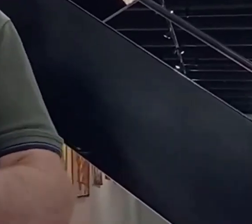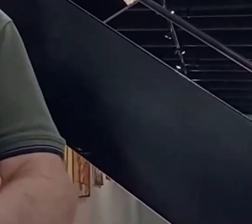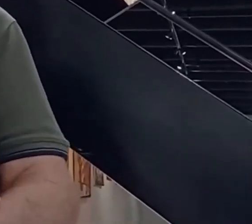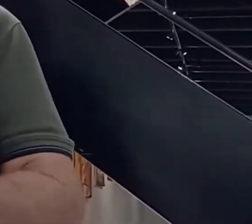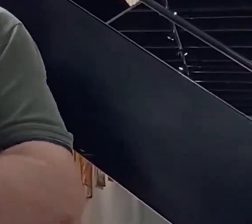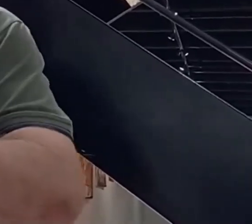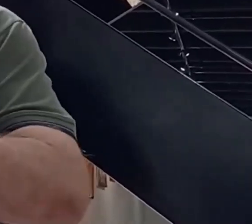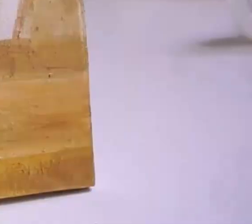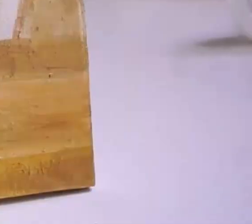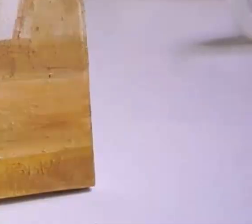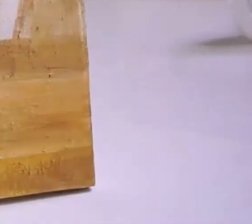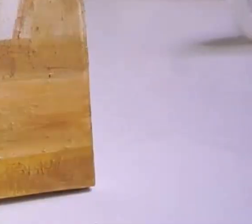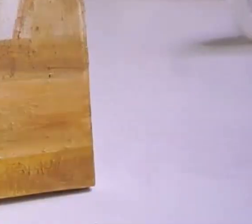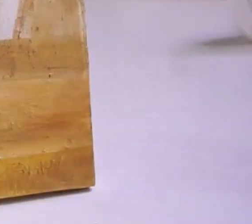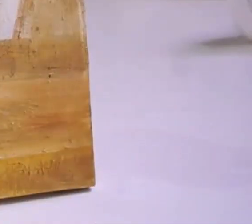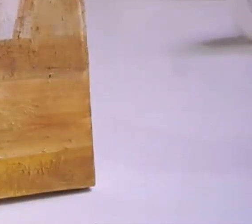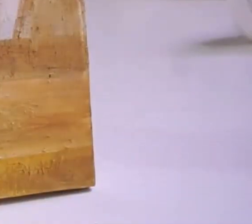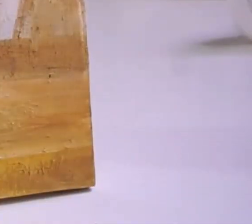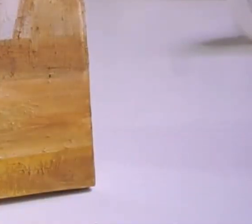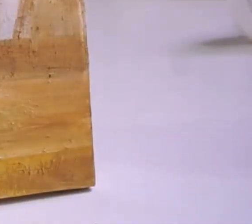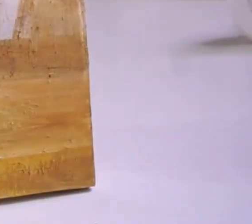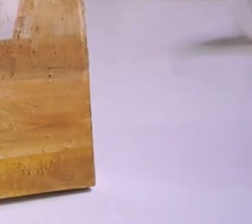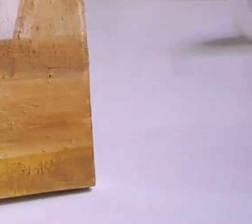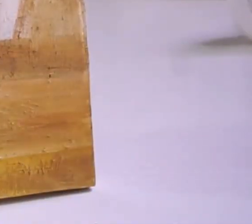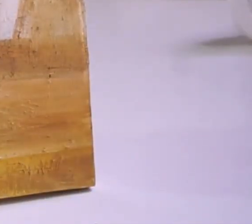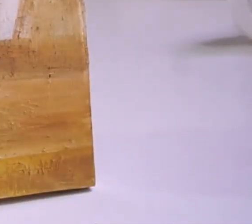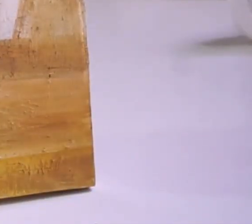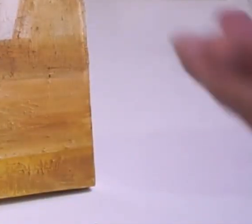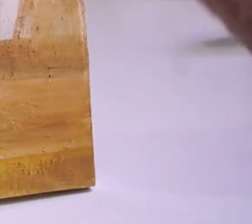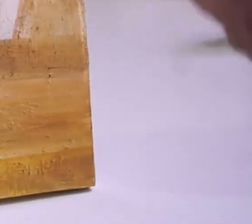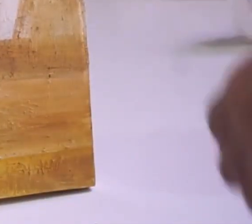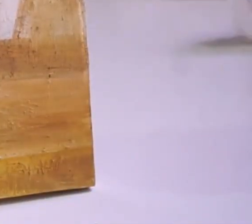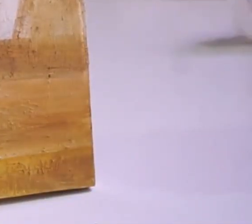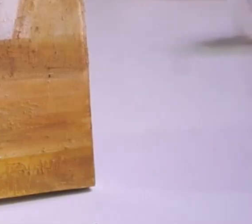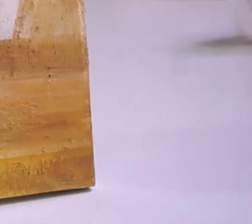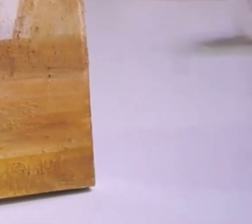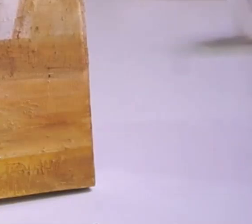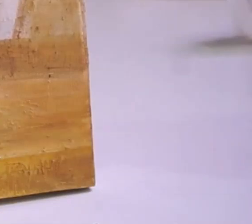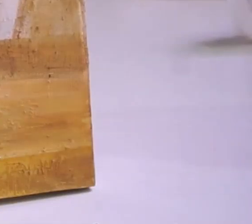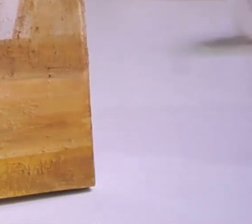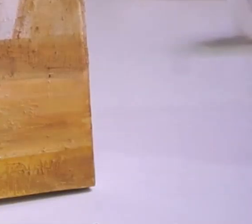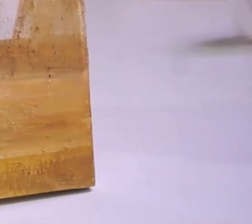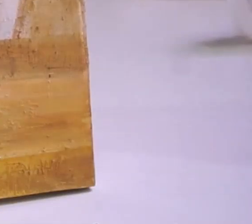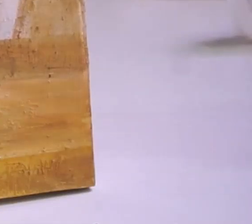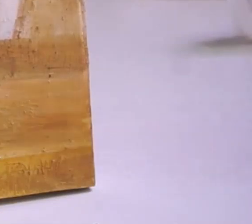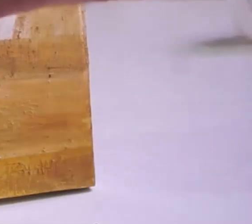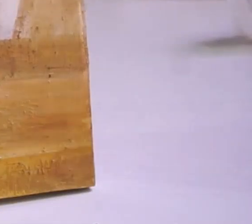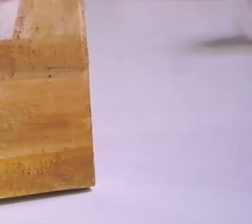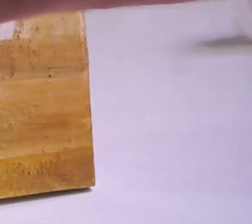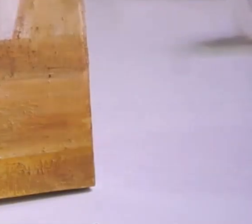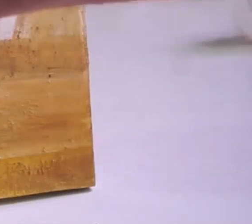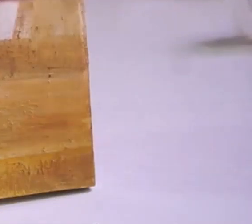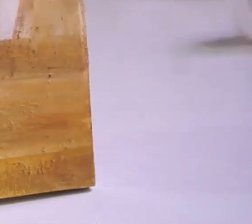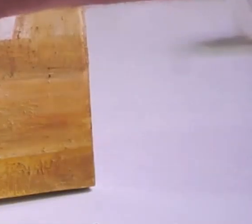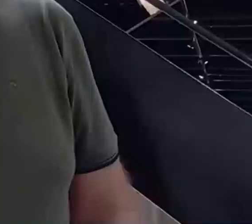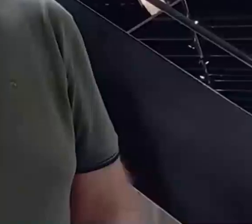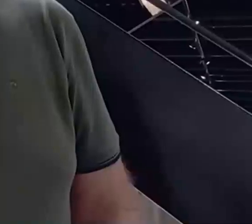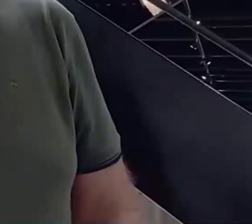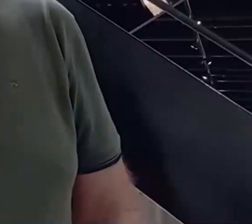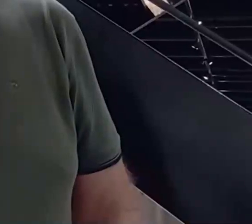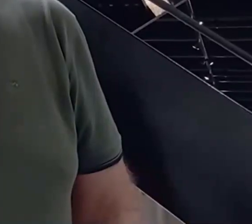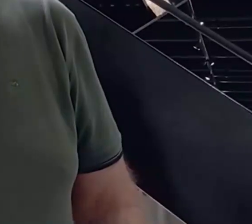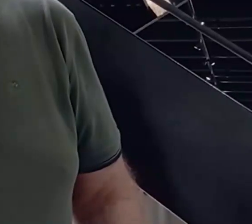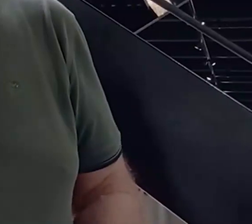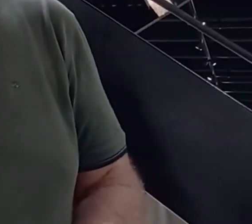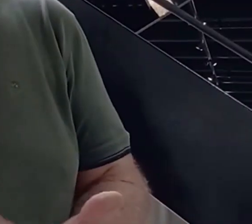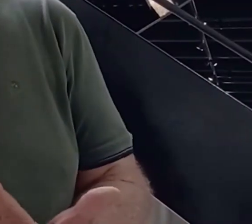desenho animado, que você não tem volume. Agora, para você chegar ao realismo, você tem que trabalhar o volume, e o volume